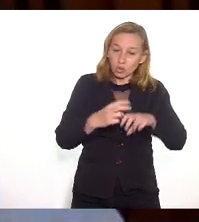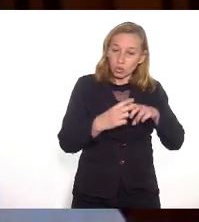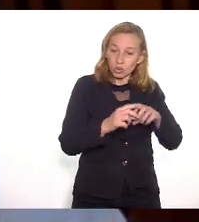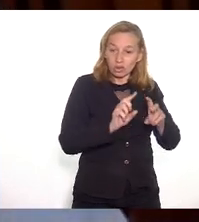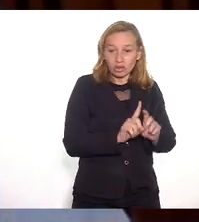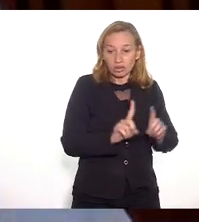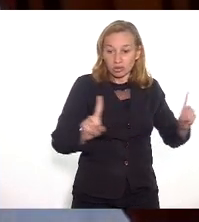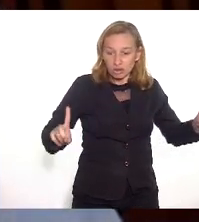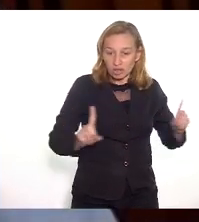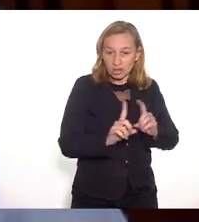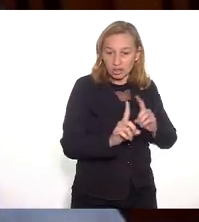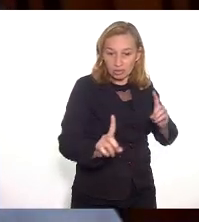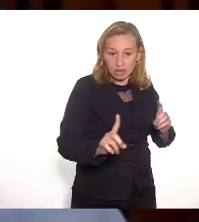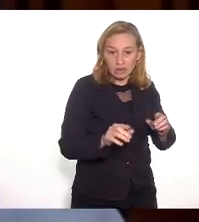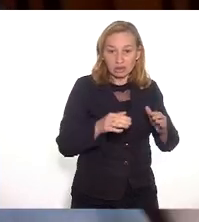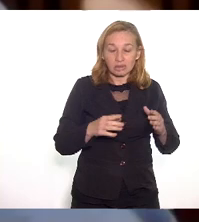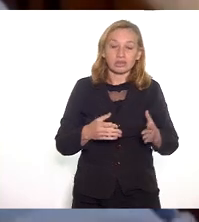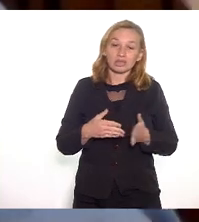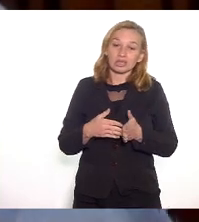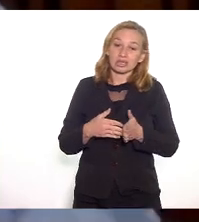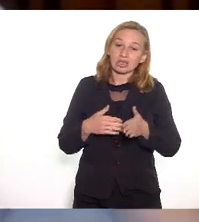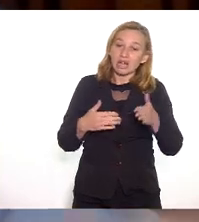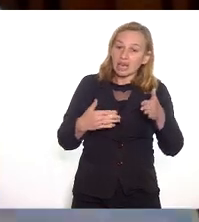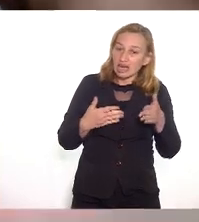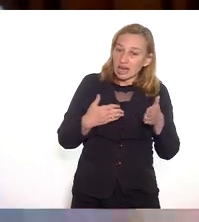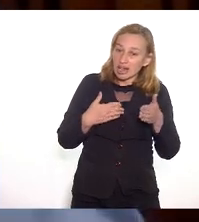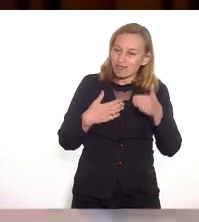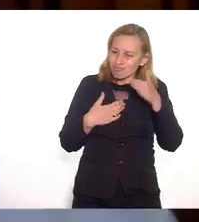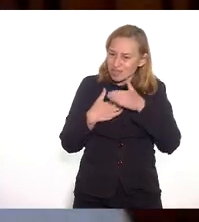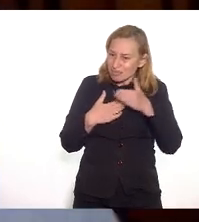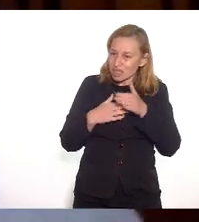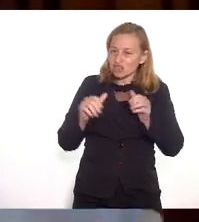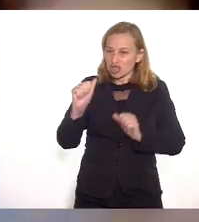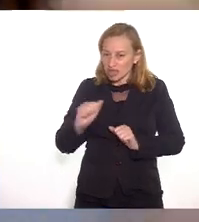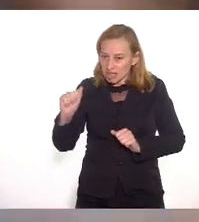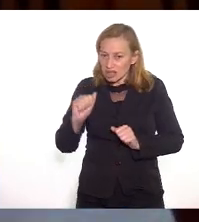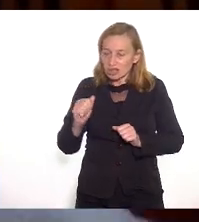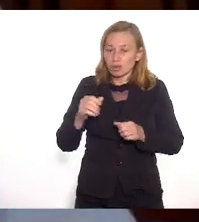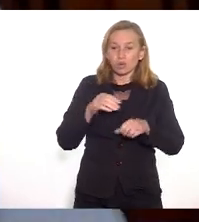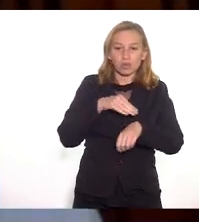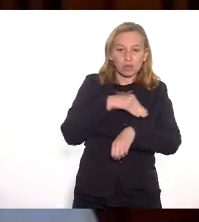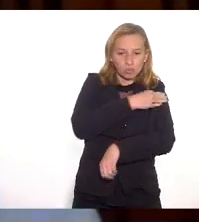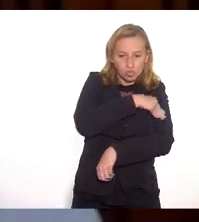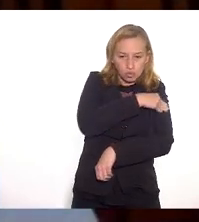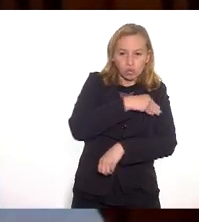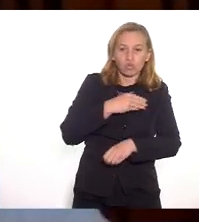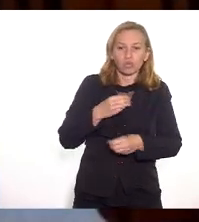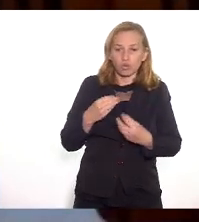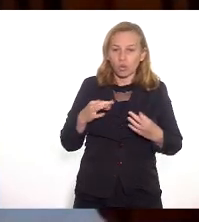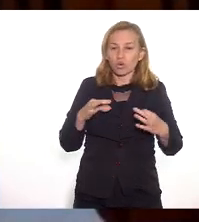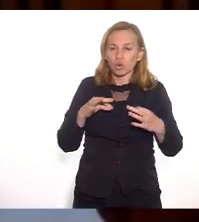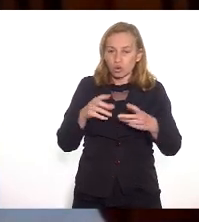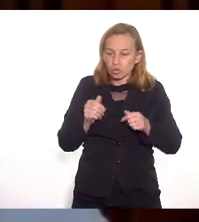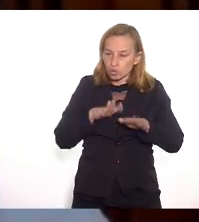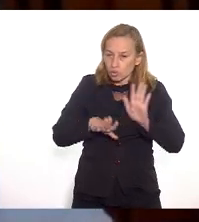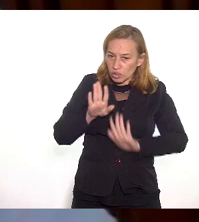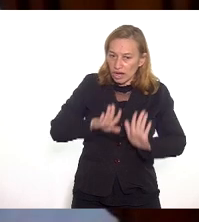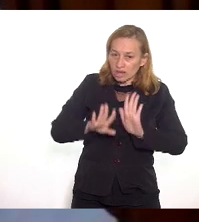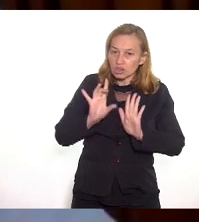distanciamento, limite de assessores, com todos os cuidados, álcool gel, só para